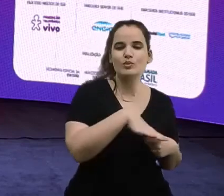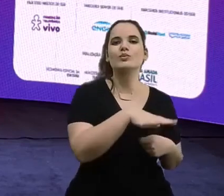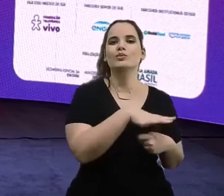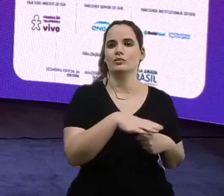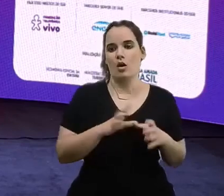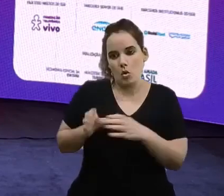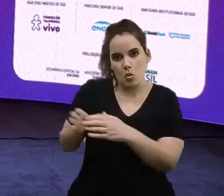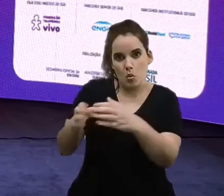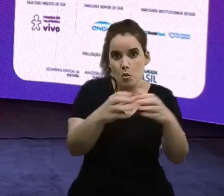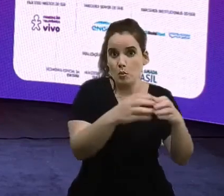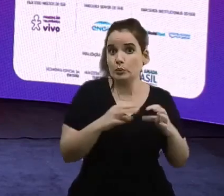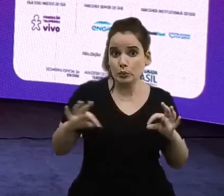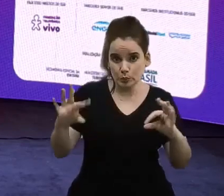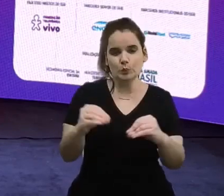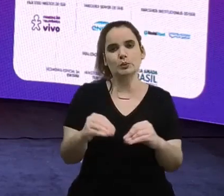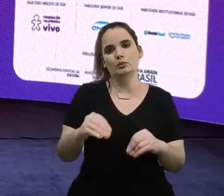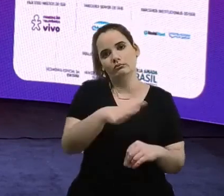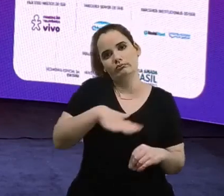do negócio social.